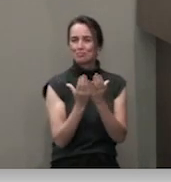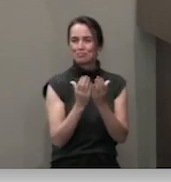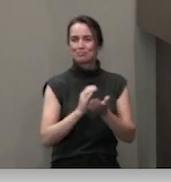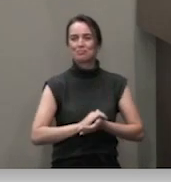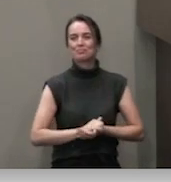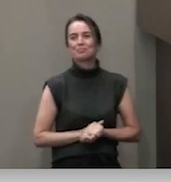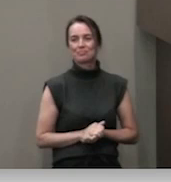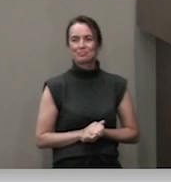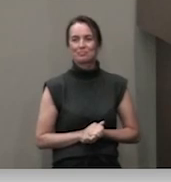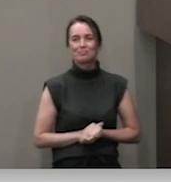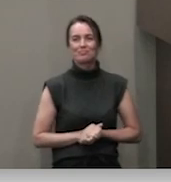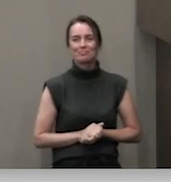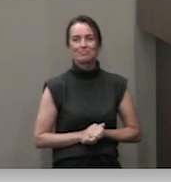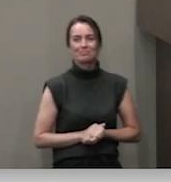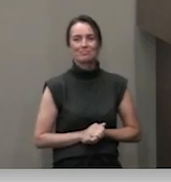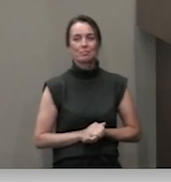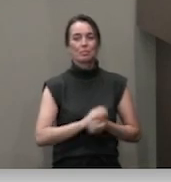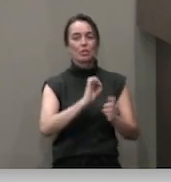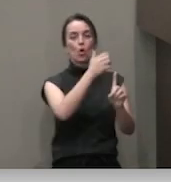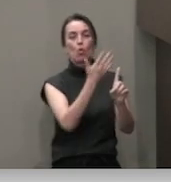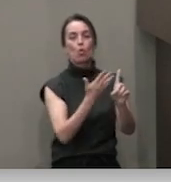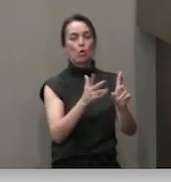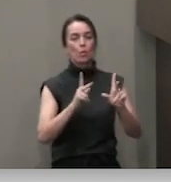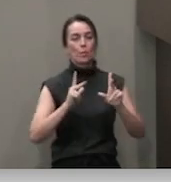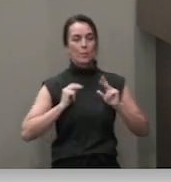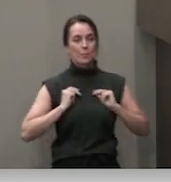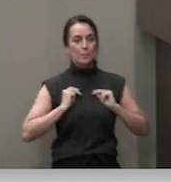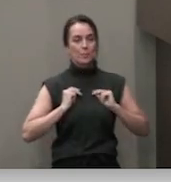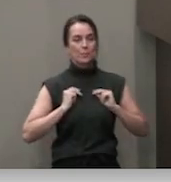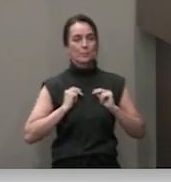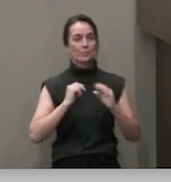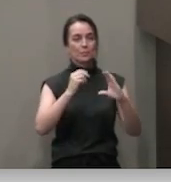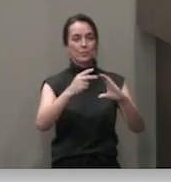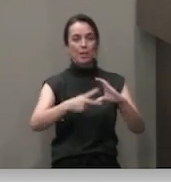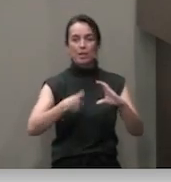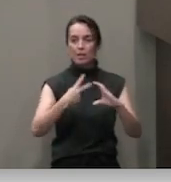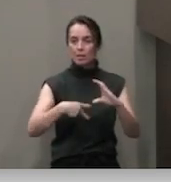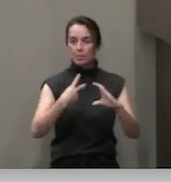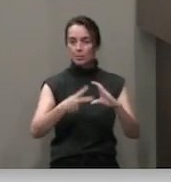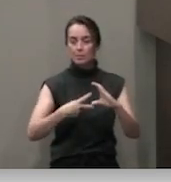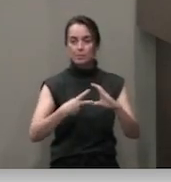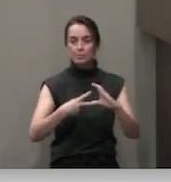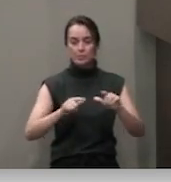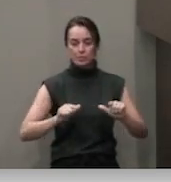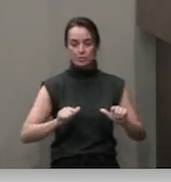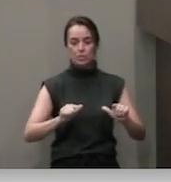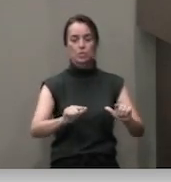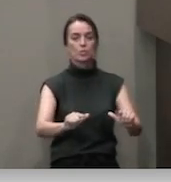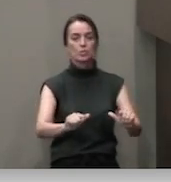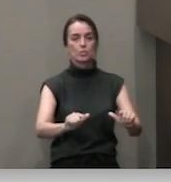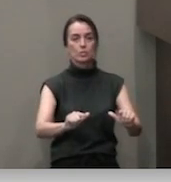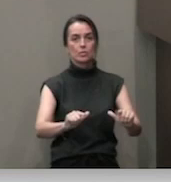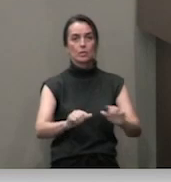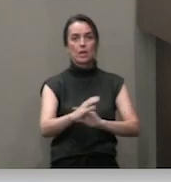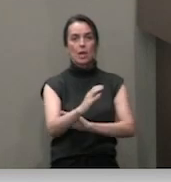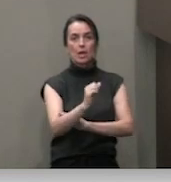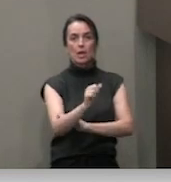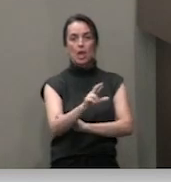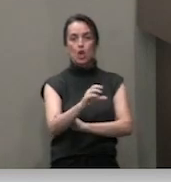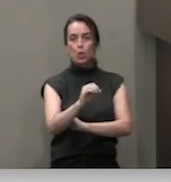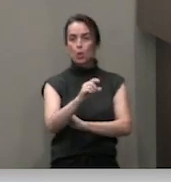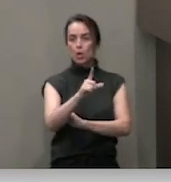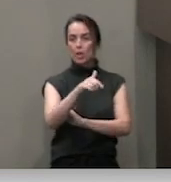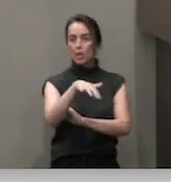faça da placa honra ao mérito a Câmara Municipal de Passo Fundo concede o presente certificado a Carolina gouarte